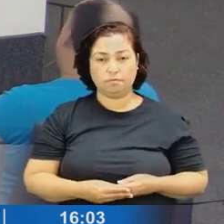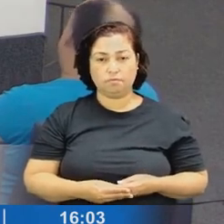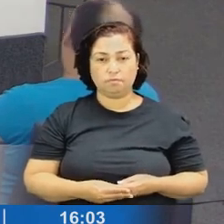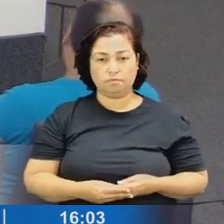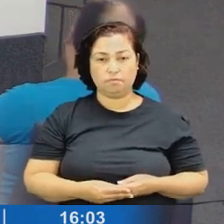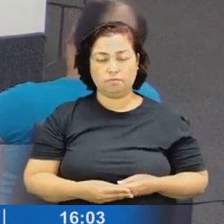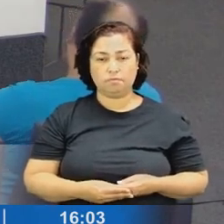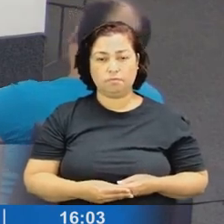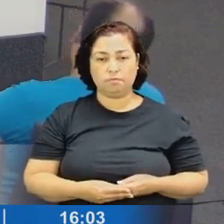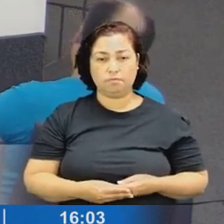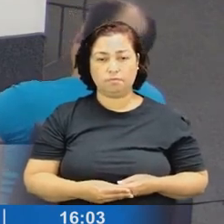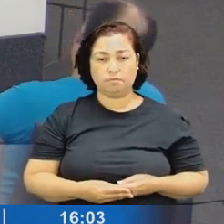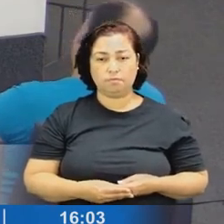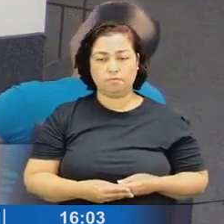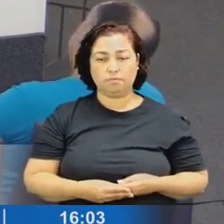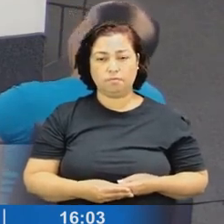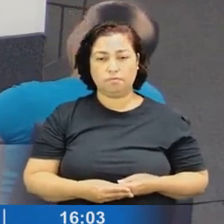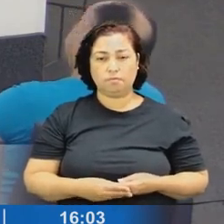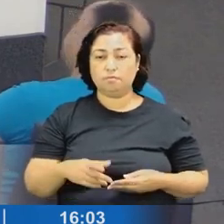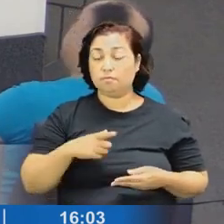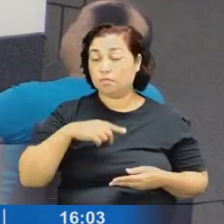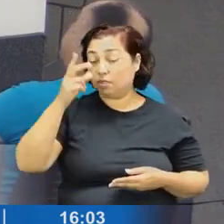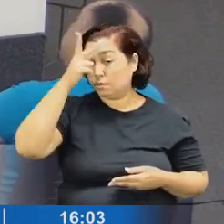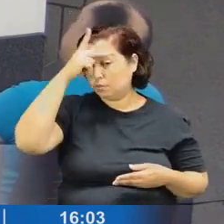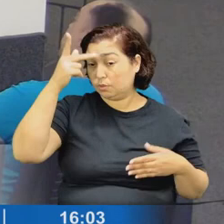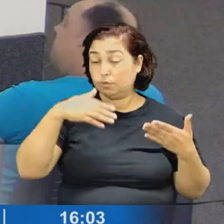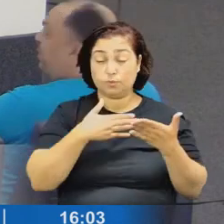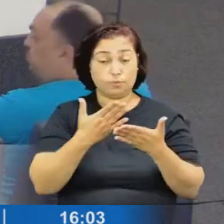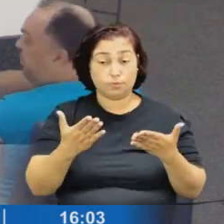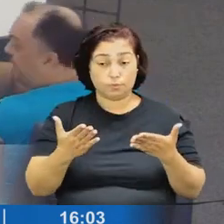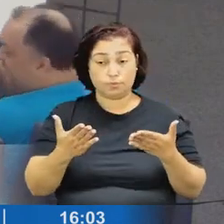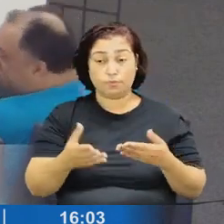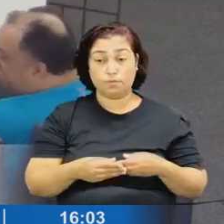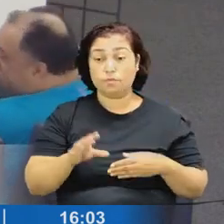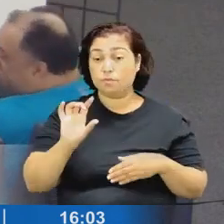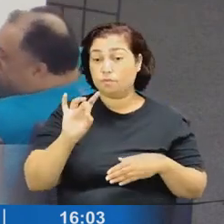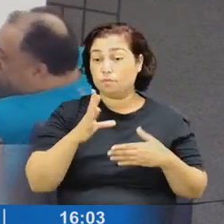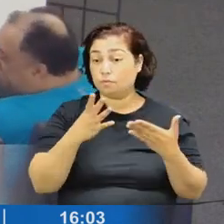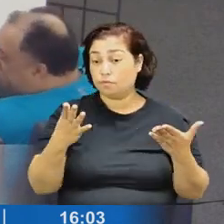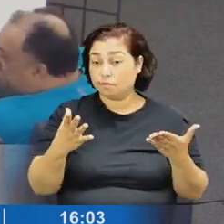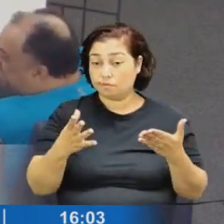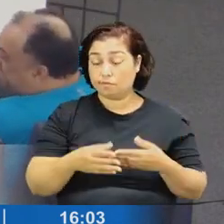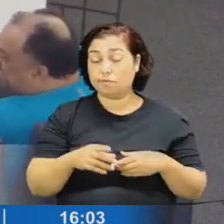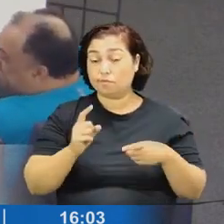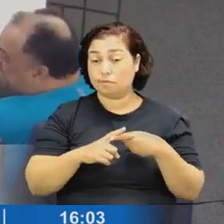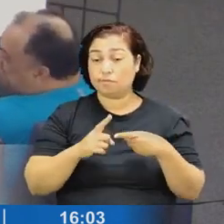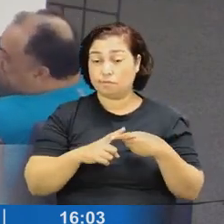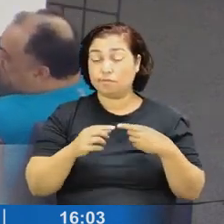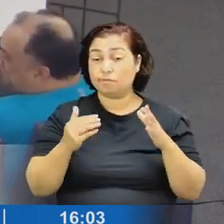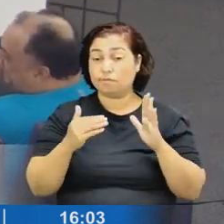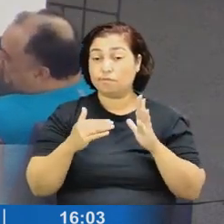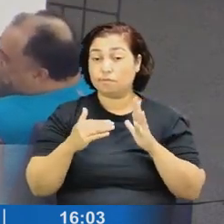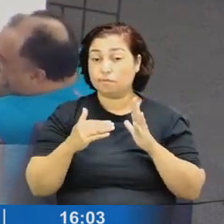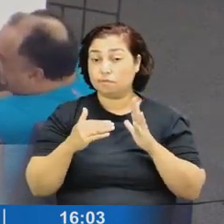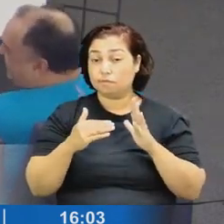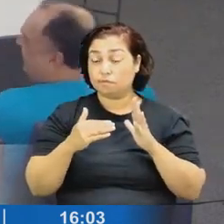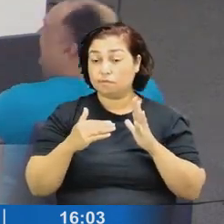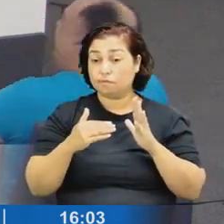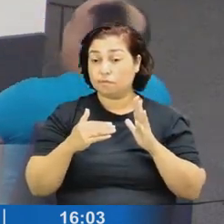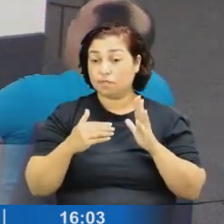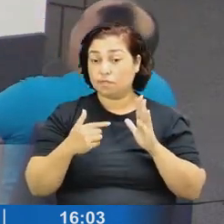Tá Então tá tem gente que vai que vai que a gente não vai só que né É porque também eu peguei os exemplos